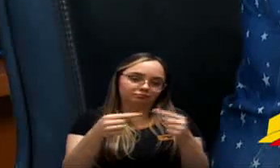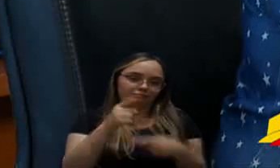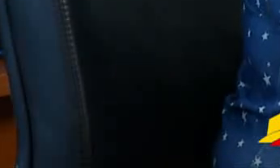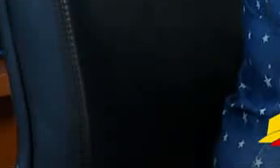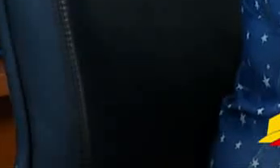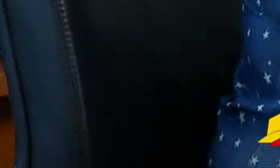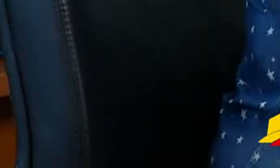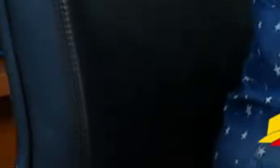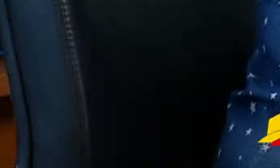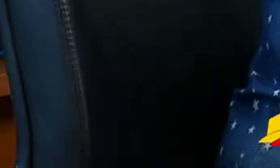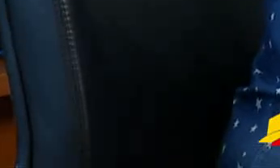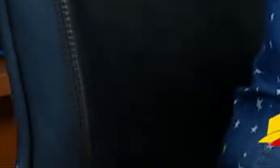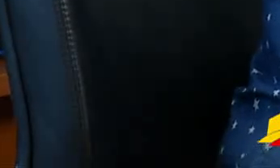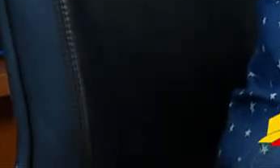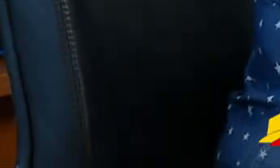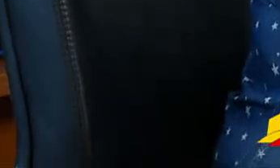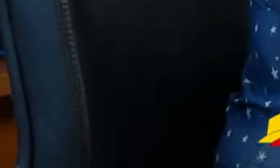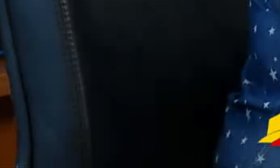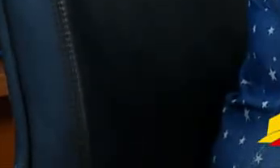Eu agradeço ao...